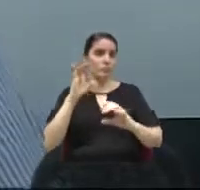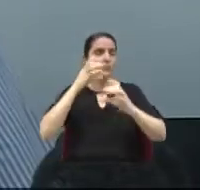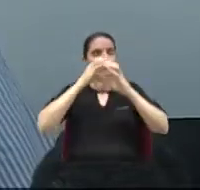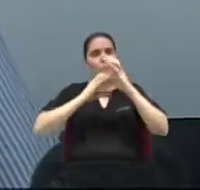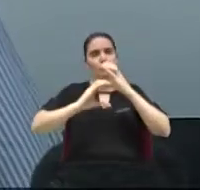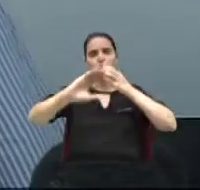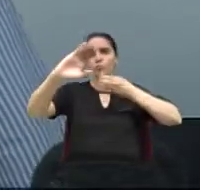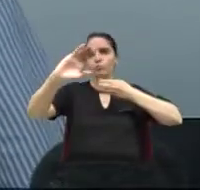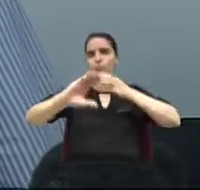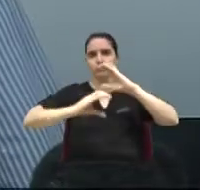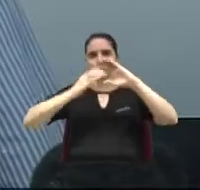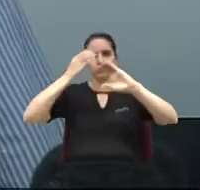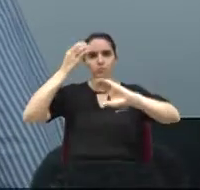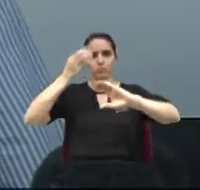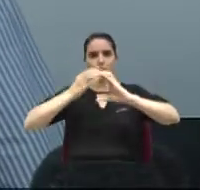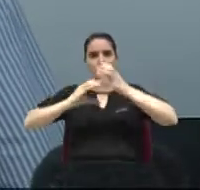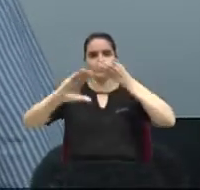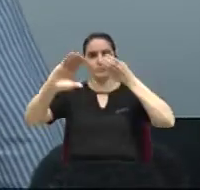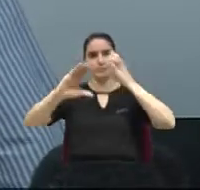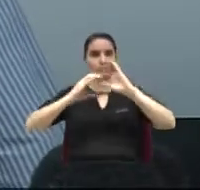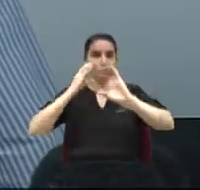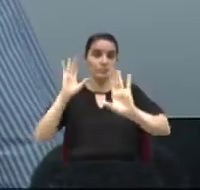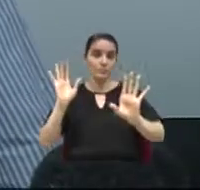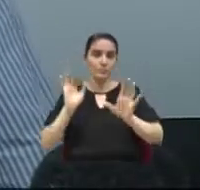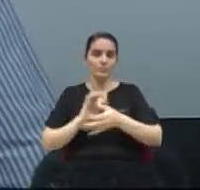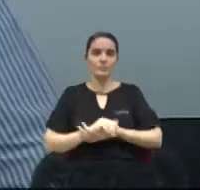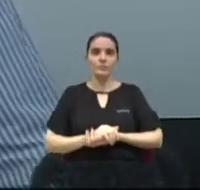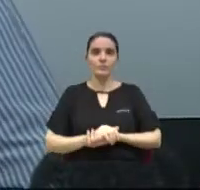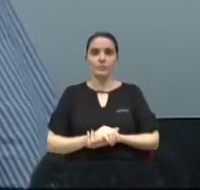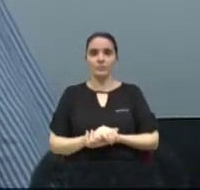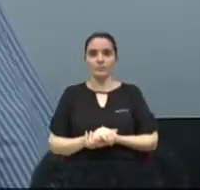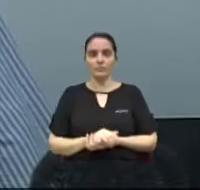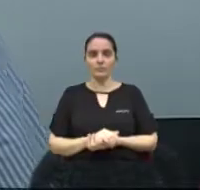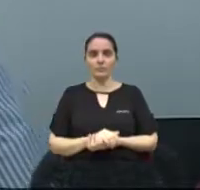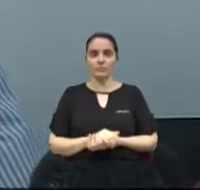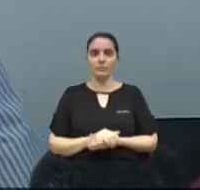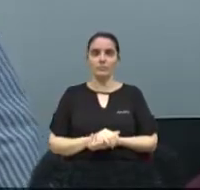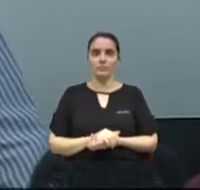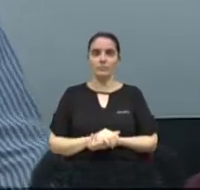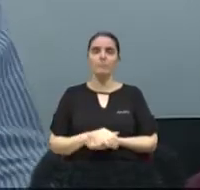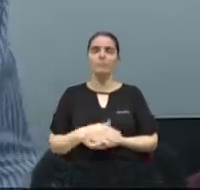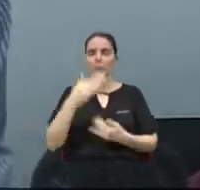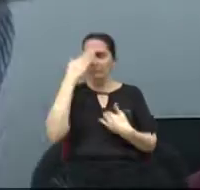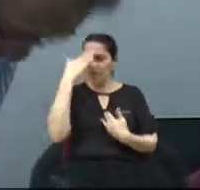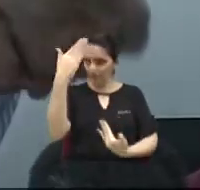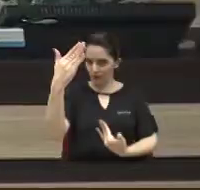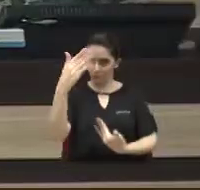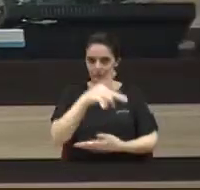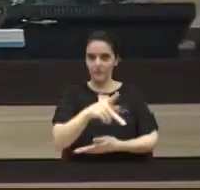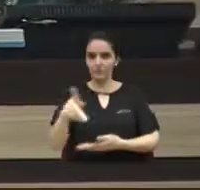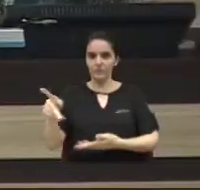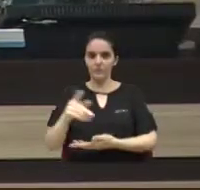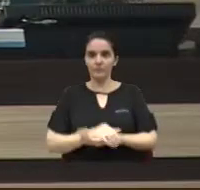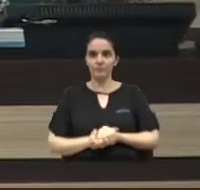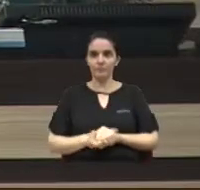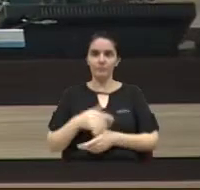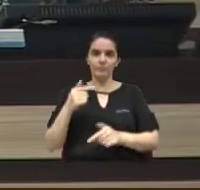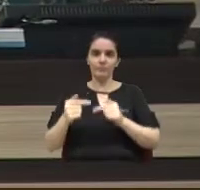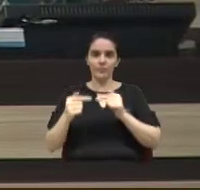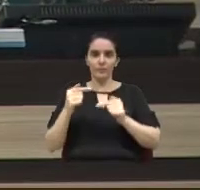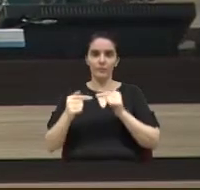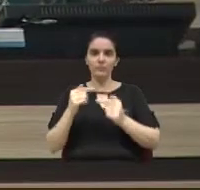ninguém conhece, quase desconhecido, Elvis Presley, veio da música gospel. Obrigado, senhor presidente. Continue a